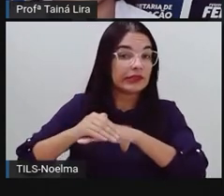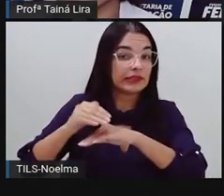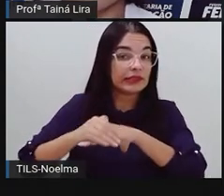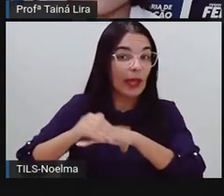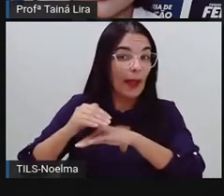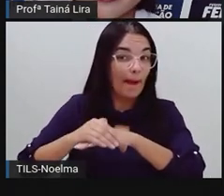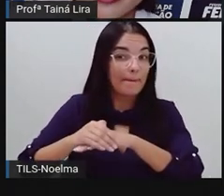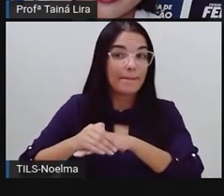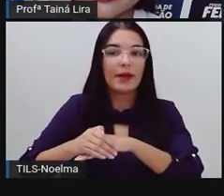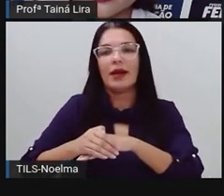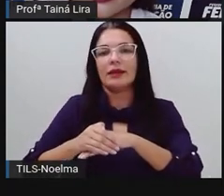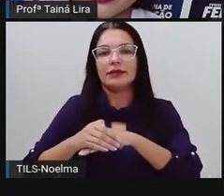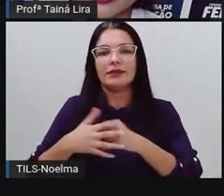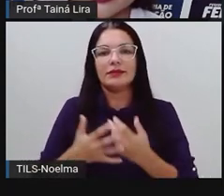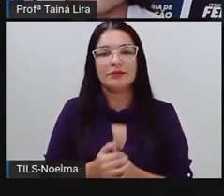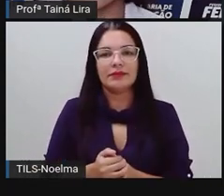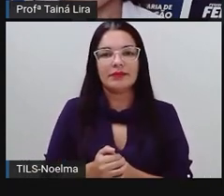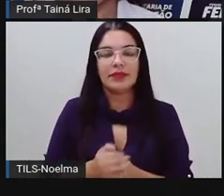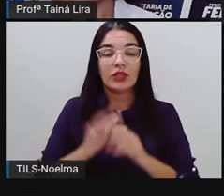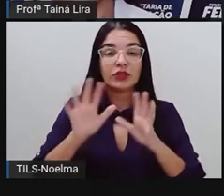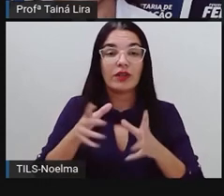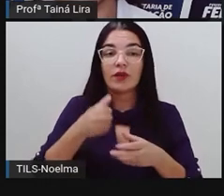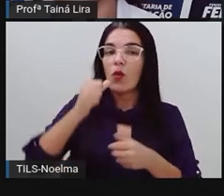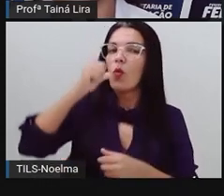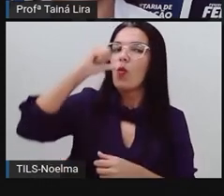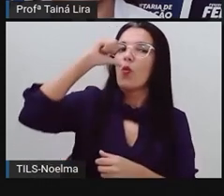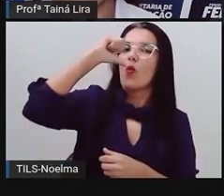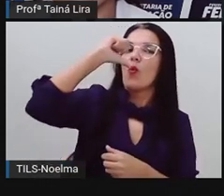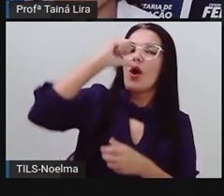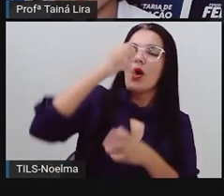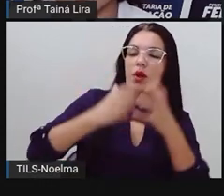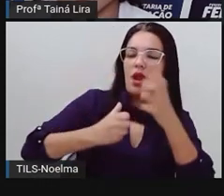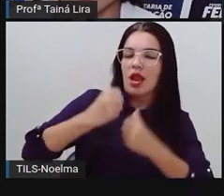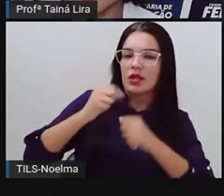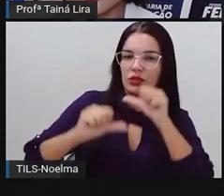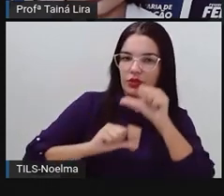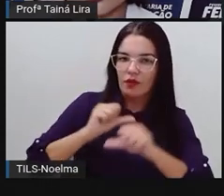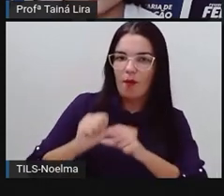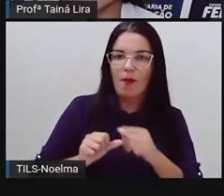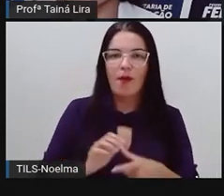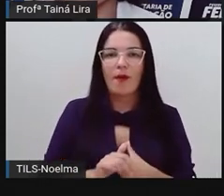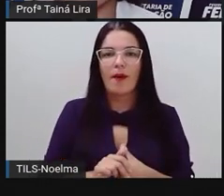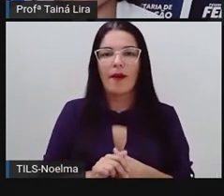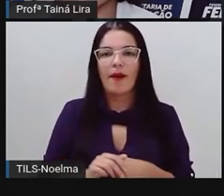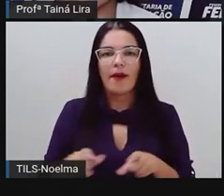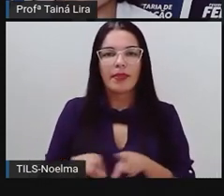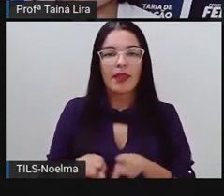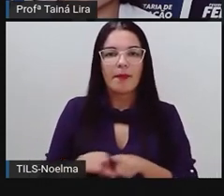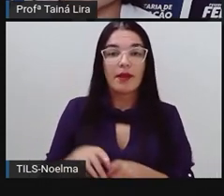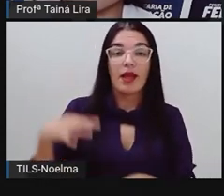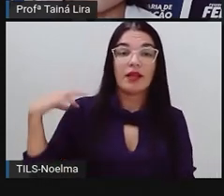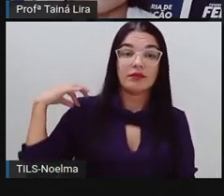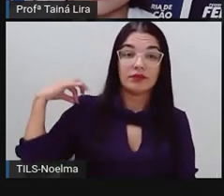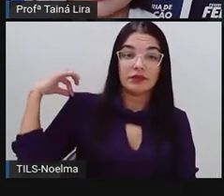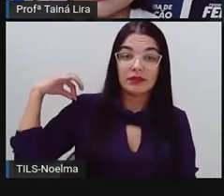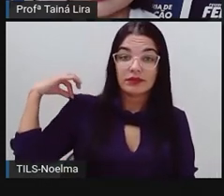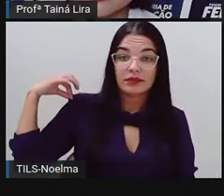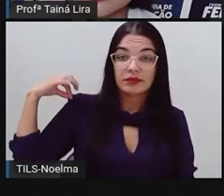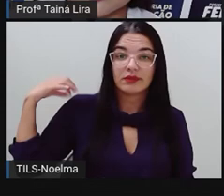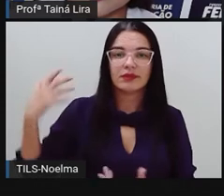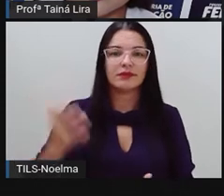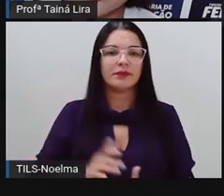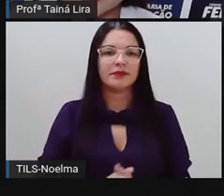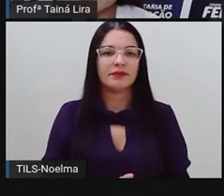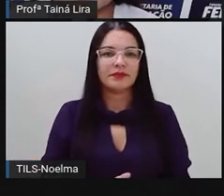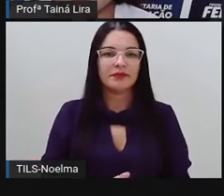pegou o cor Olha lá já fez sapato já pegou o leite já transformou em iogurte o algodão já transformou